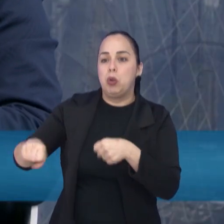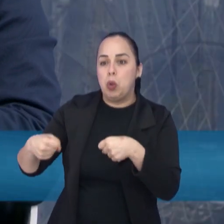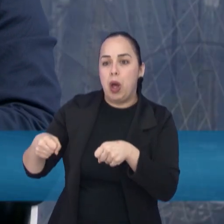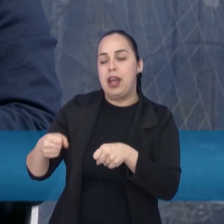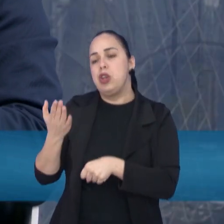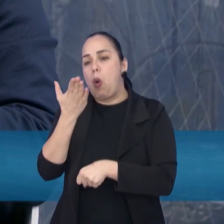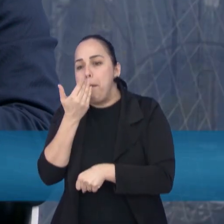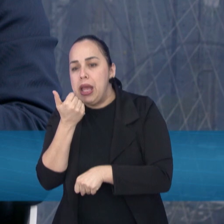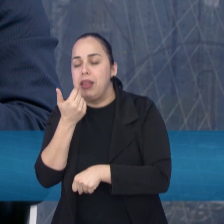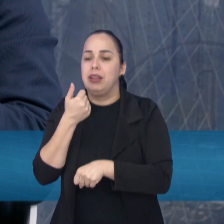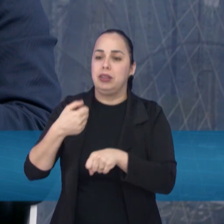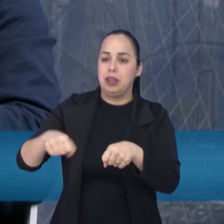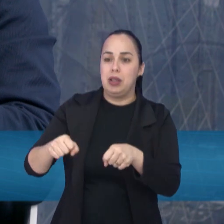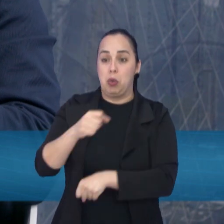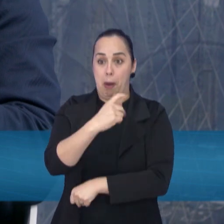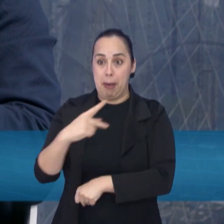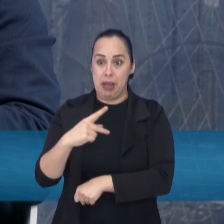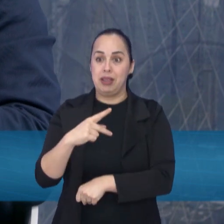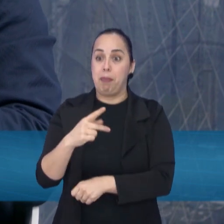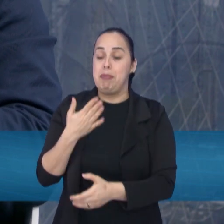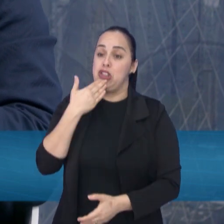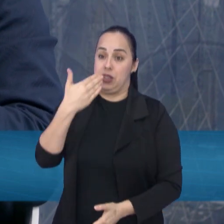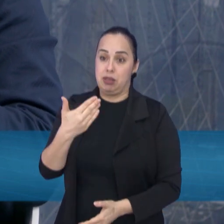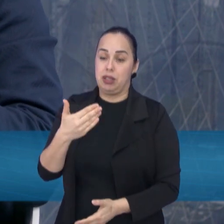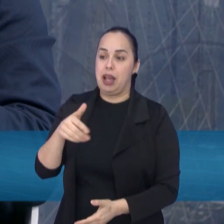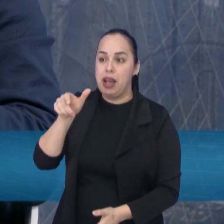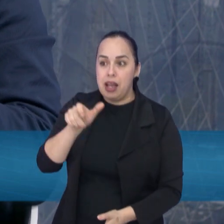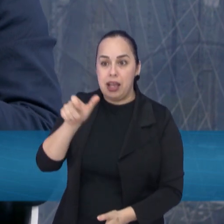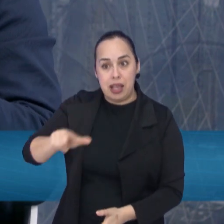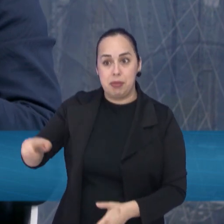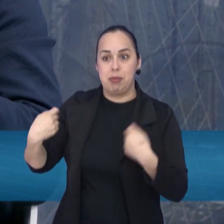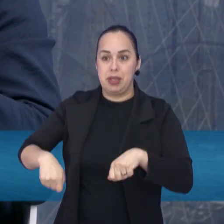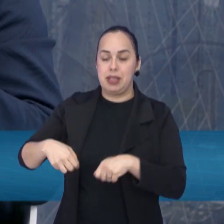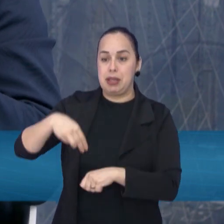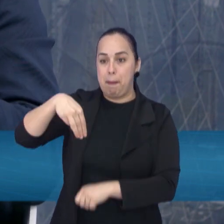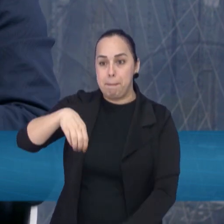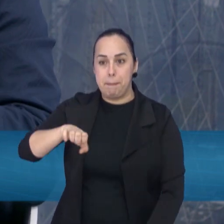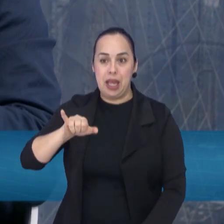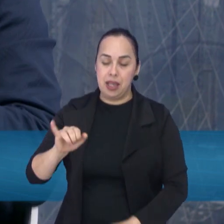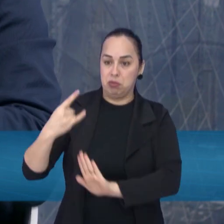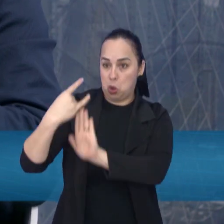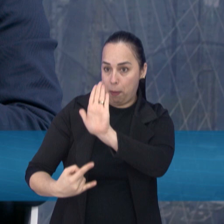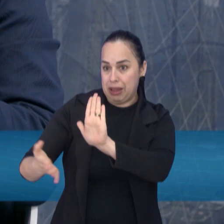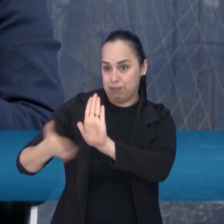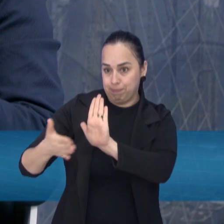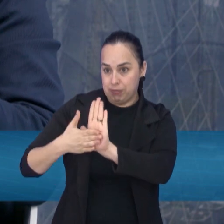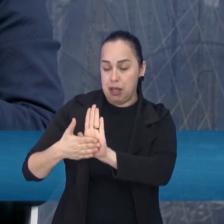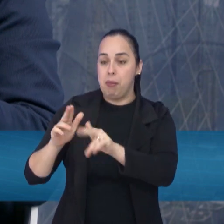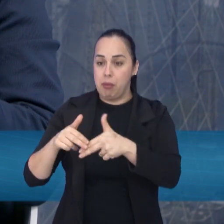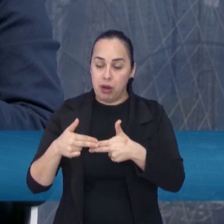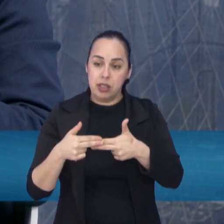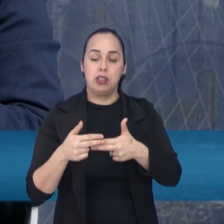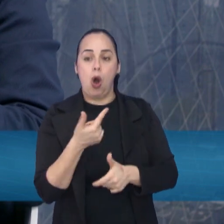né? Os aplicativos estão começando a exigir que eles sejam MEIs, então amplia muito o pessoal que formaliza. E as